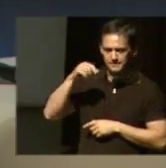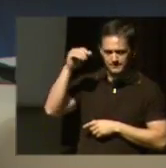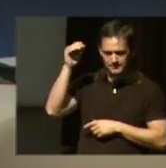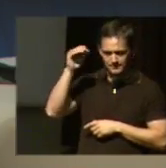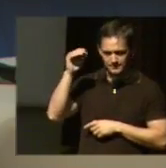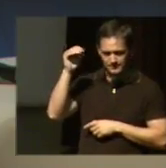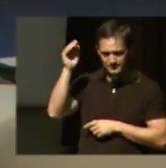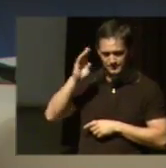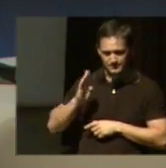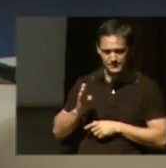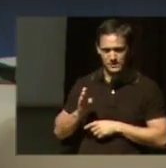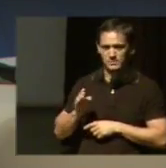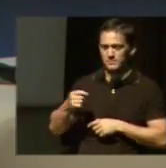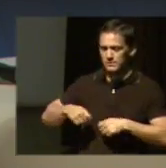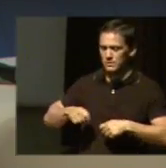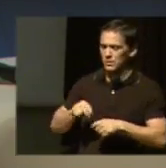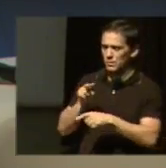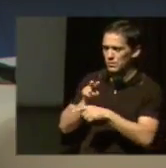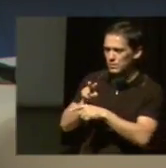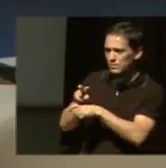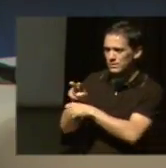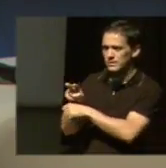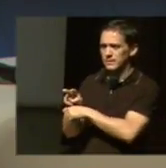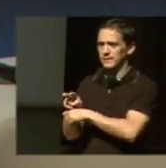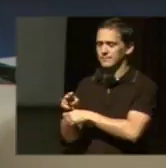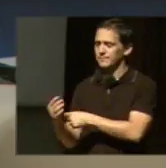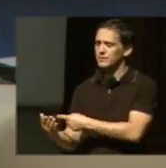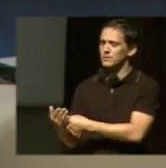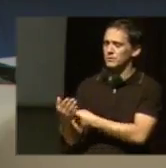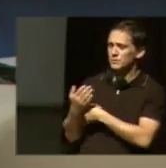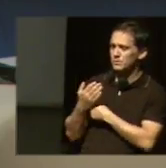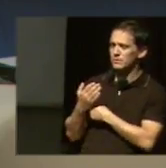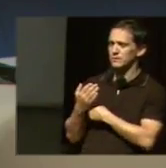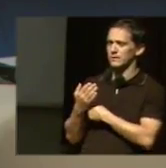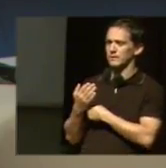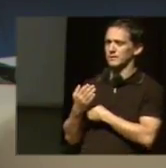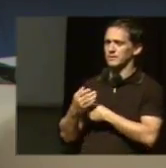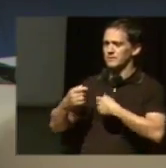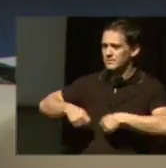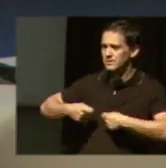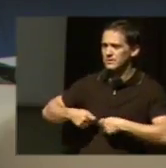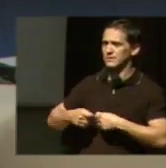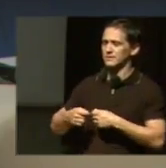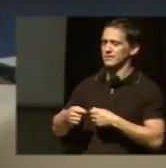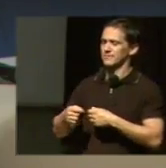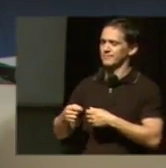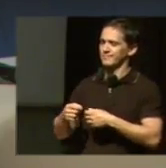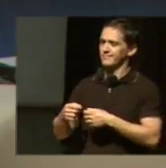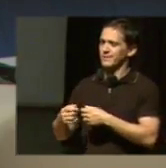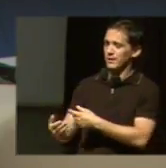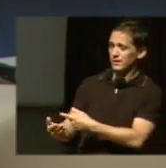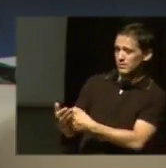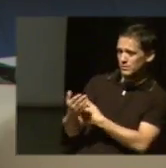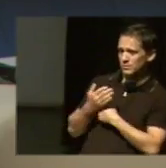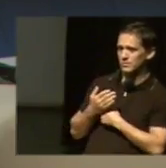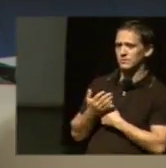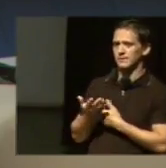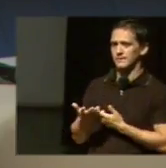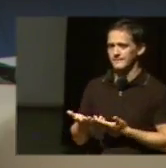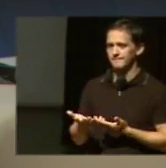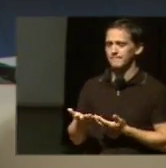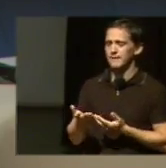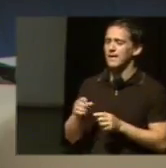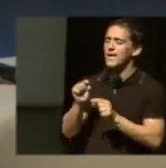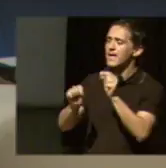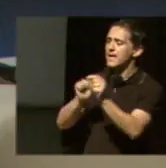do cuidado, quando eu preciso ajuda, quando eu preciso algum recurso, alguém que me ajuda. Quem vai